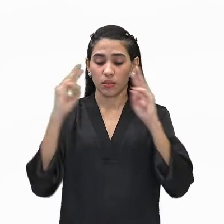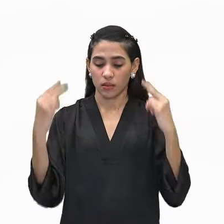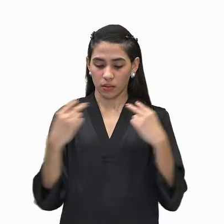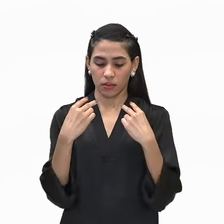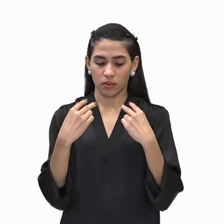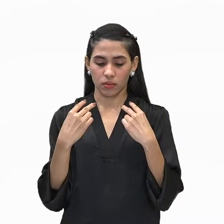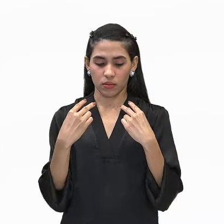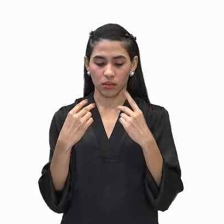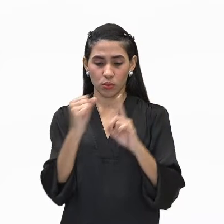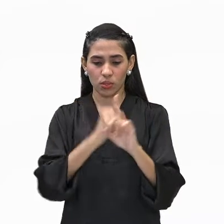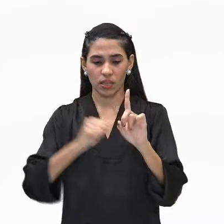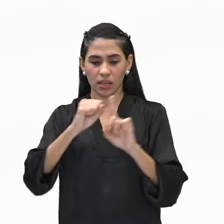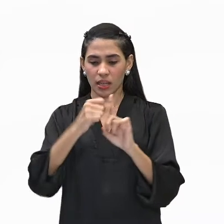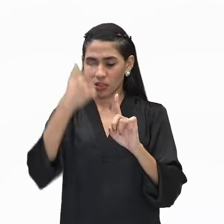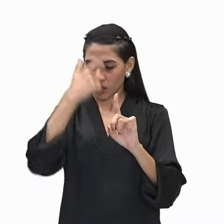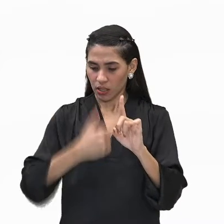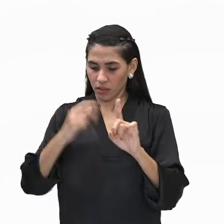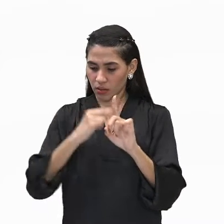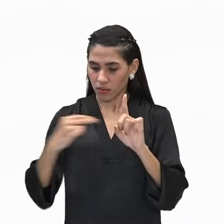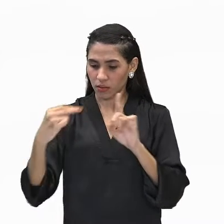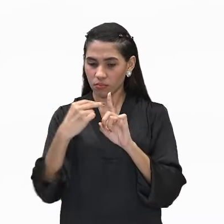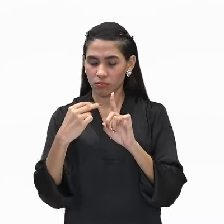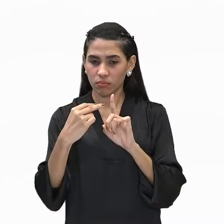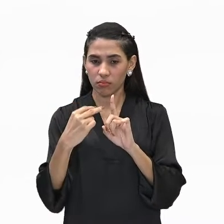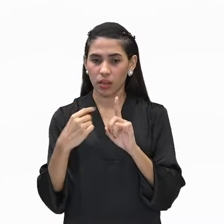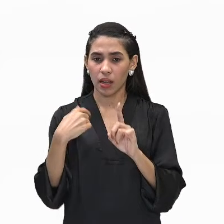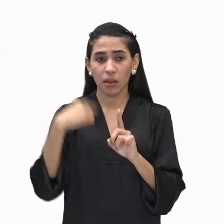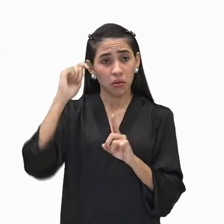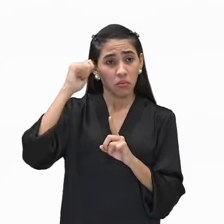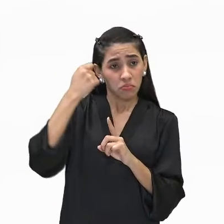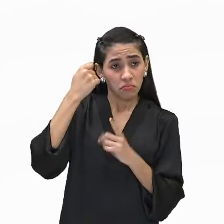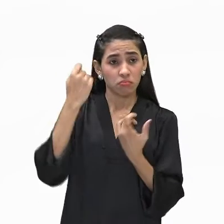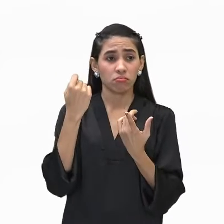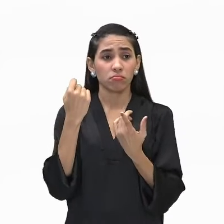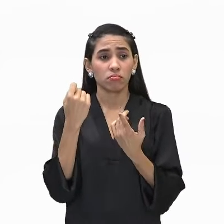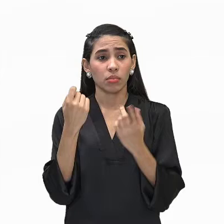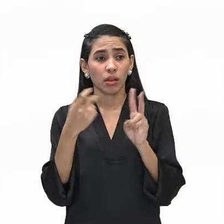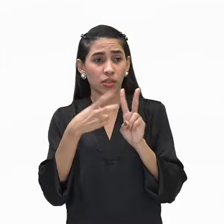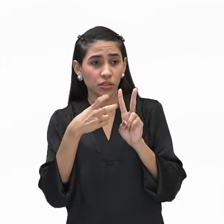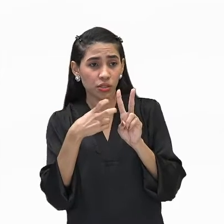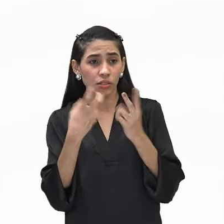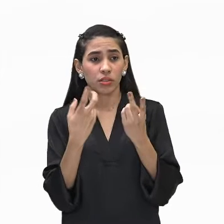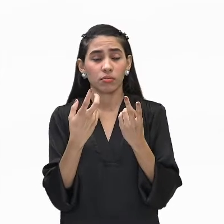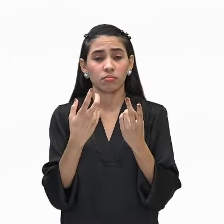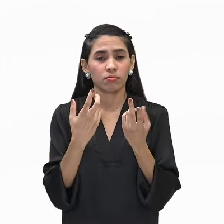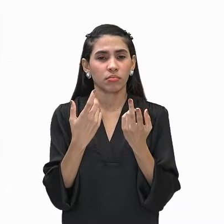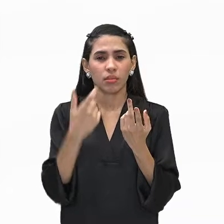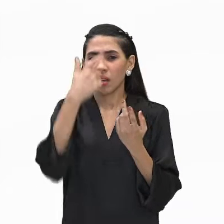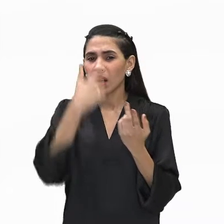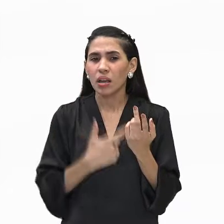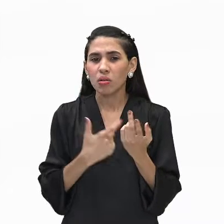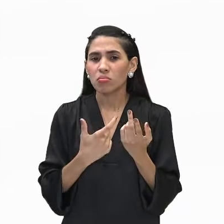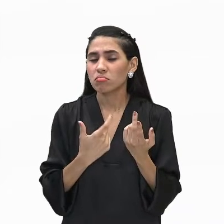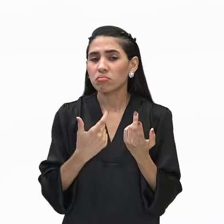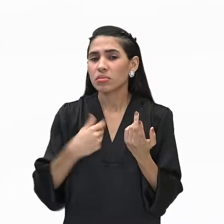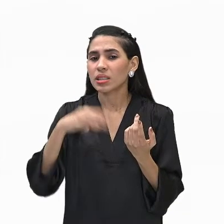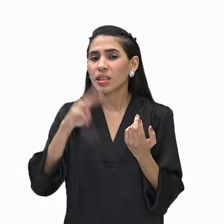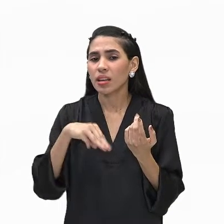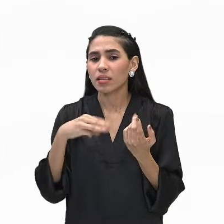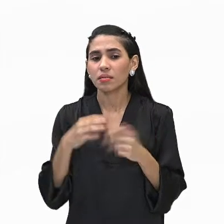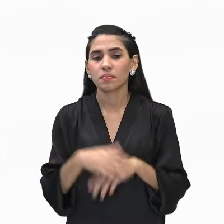dessa sociedade? Eu sou indígena, sou branco, sou negro, sou caboclo, sou ribeirinho? No final das contas, quem sou eu? E temos